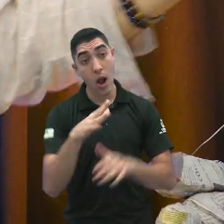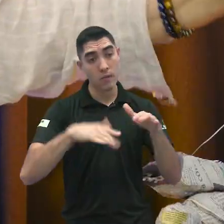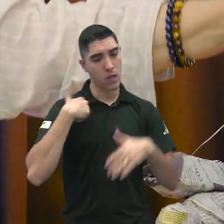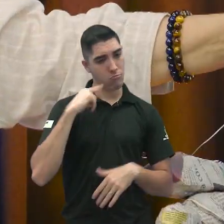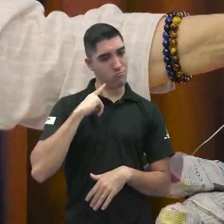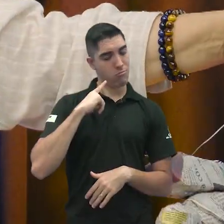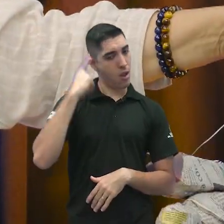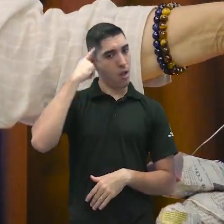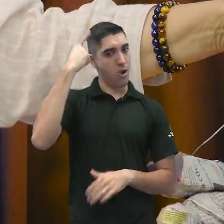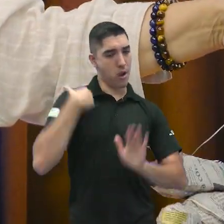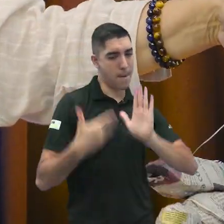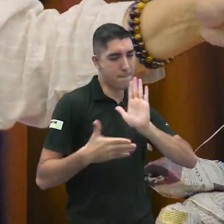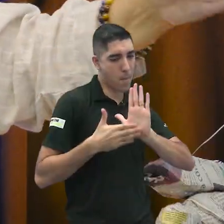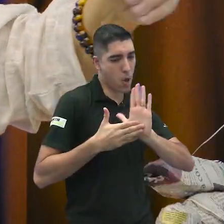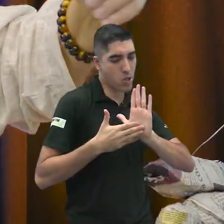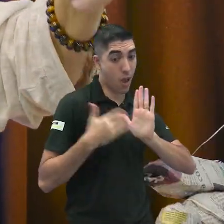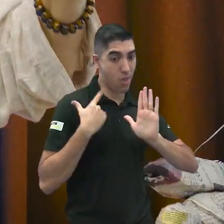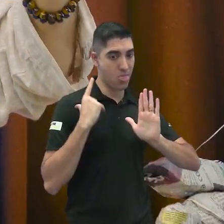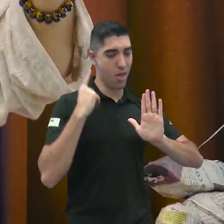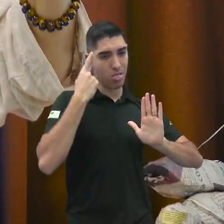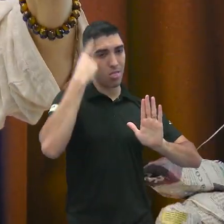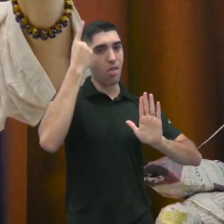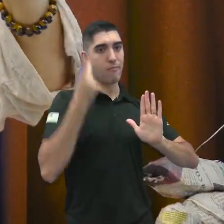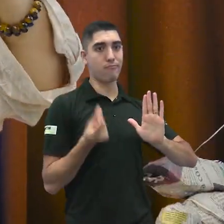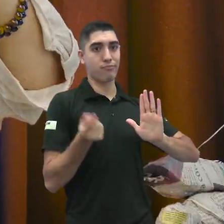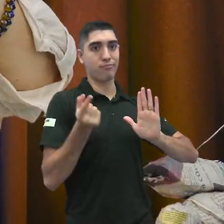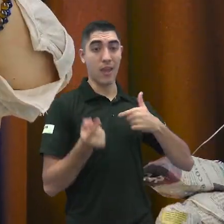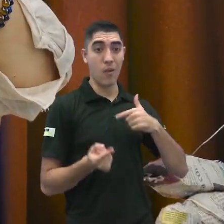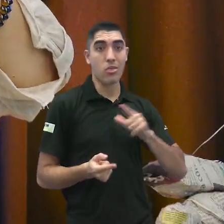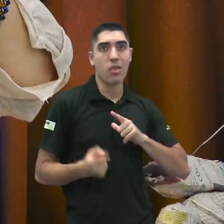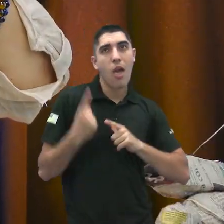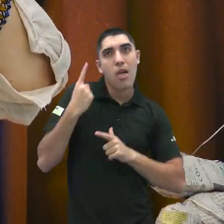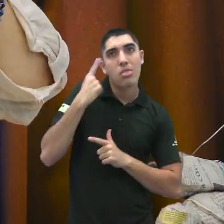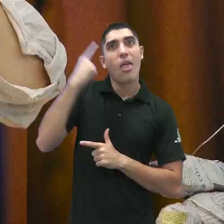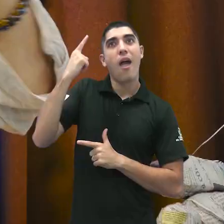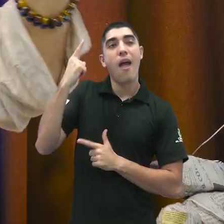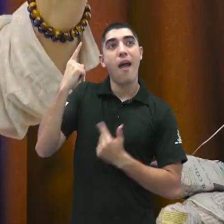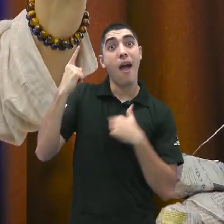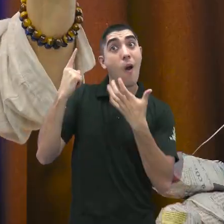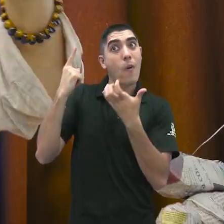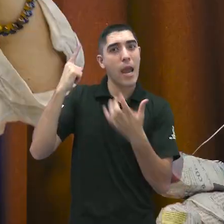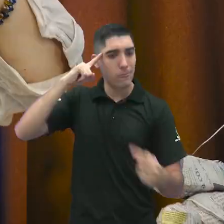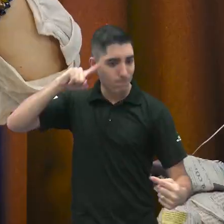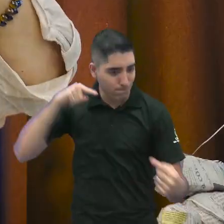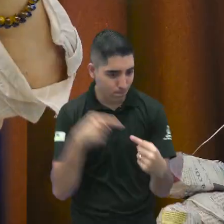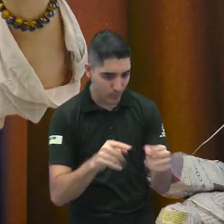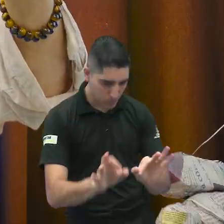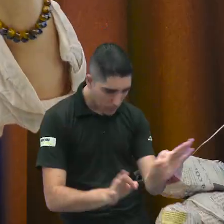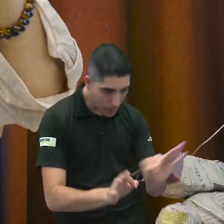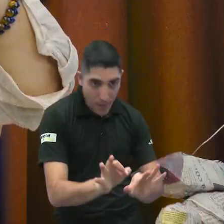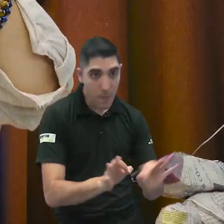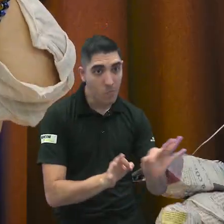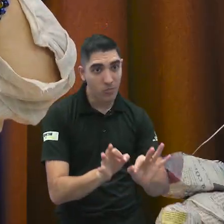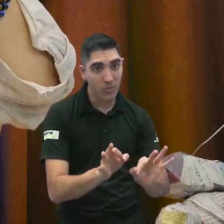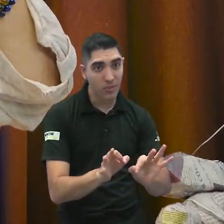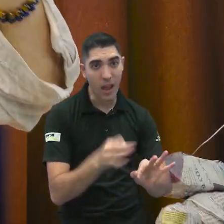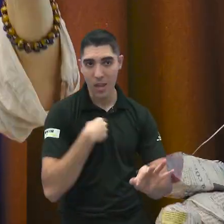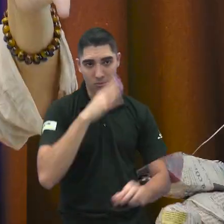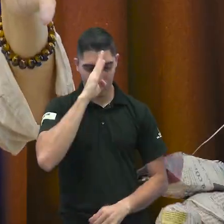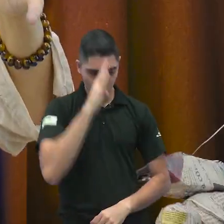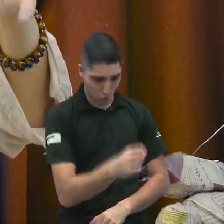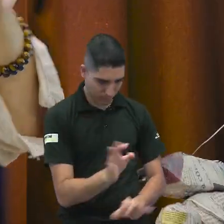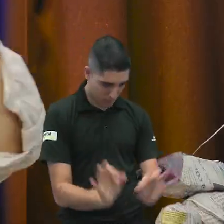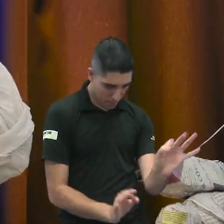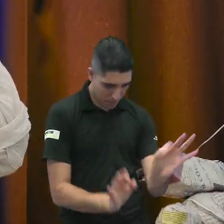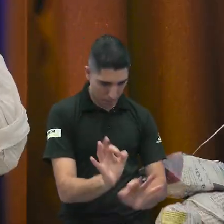um propósito. Eu quero manifestar alguma ideia, algum conceito, algum